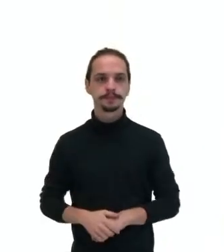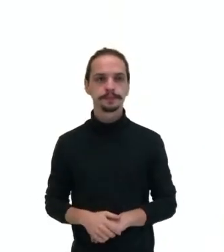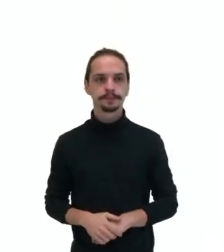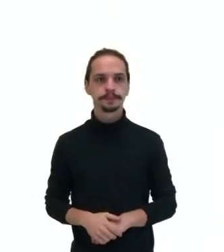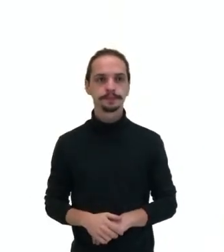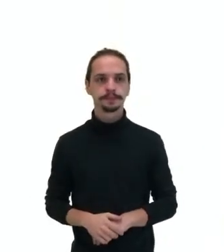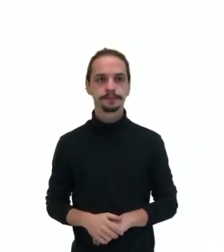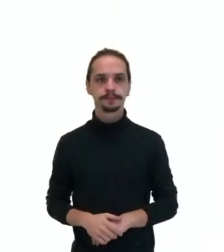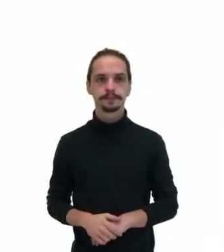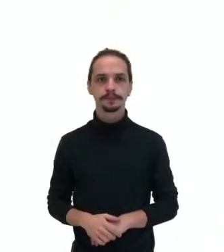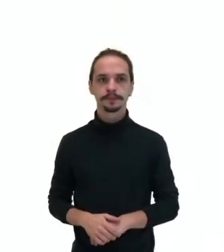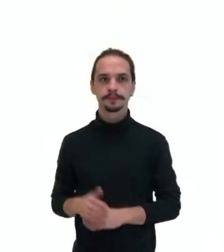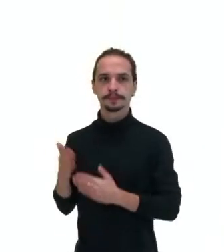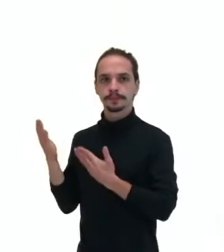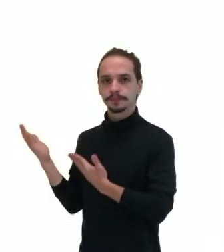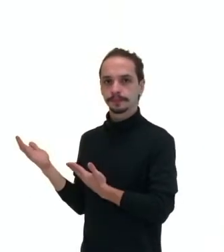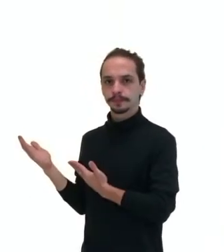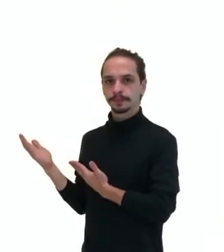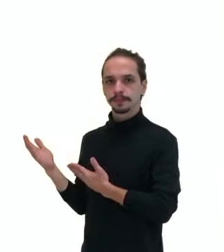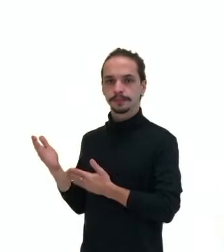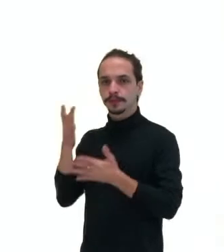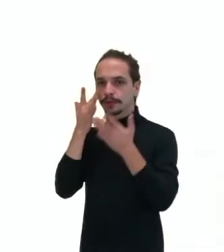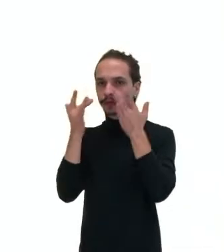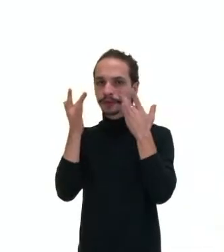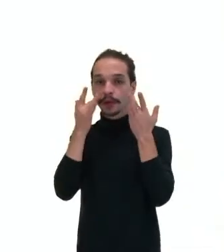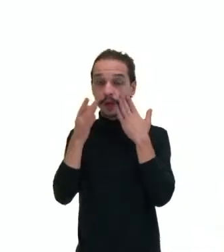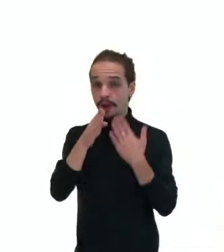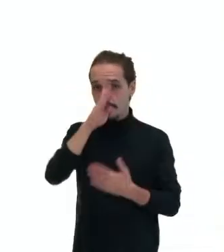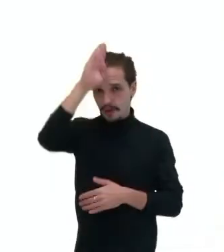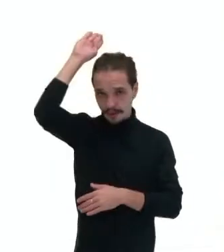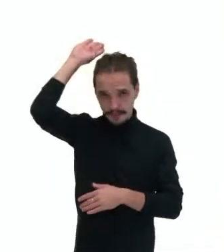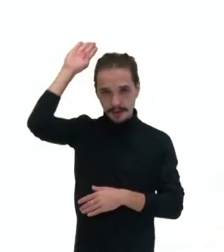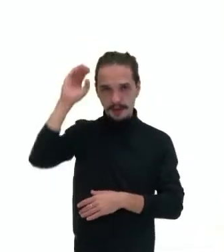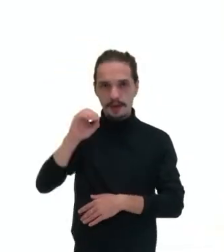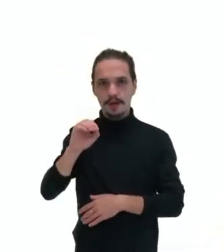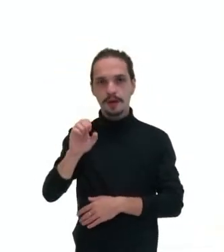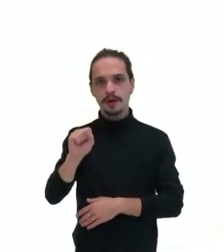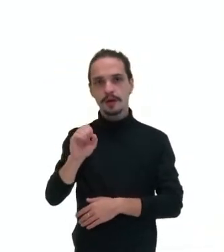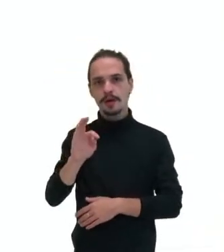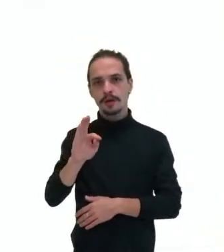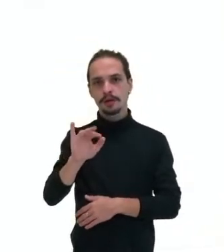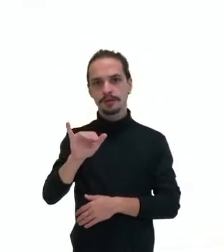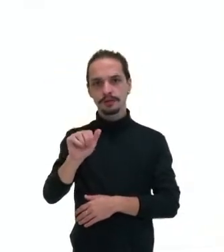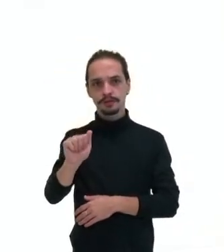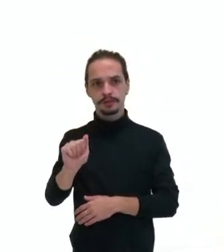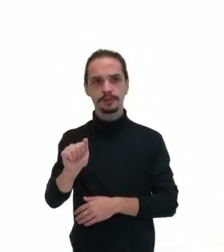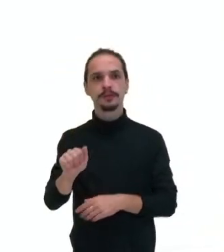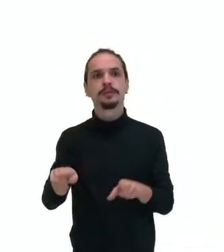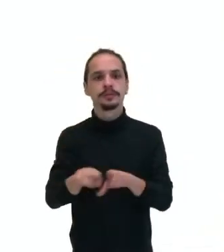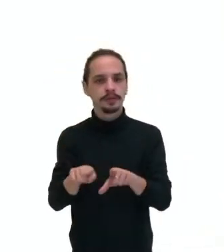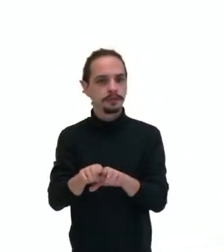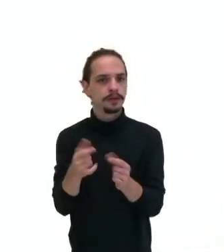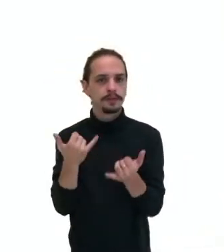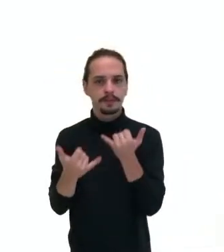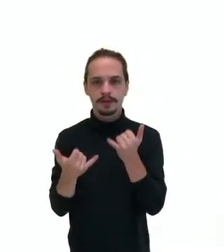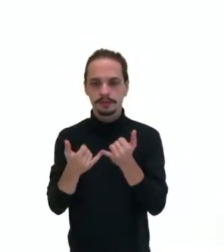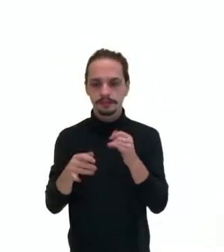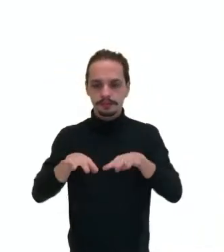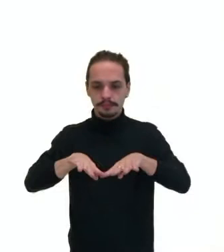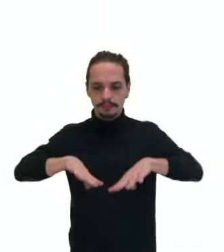Então este é o teatro romano de Ostia, né? Então, ó, também seguindo ali na arquibancada ao redor, o